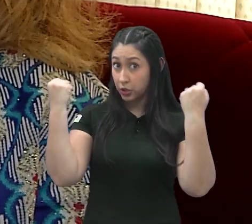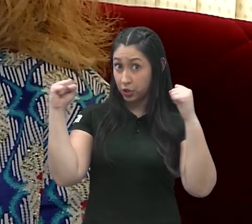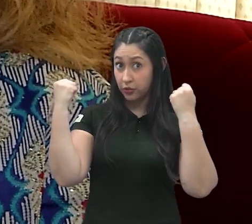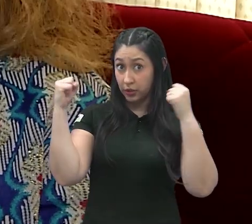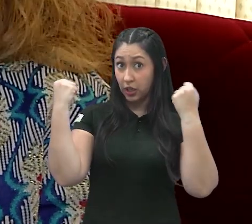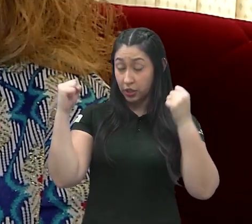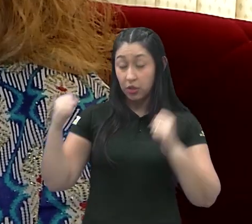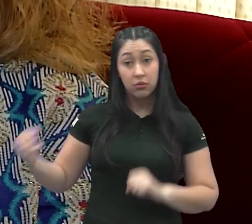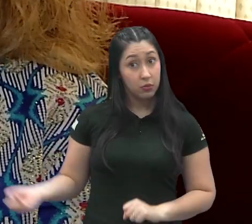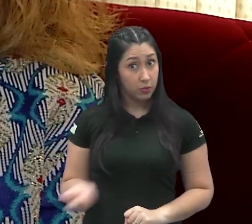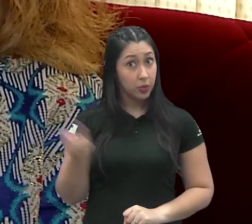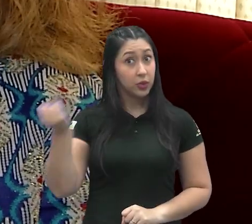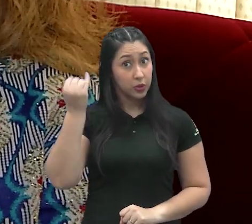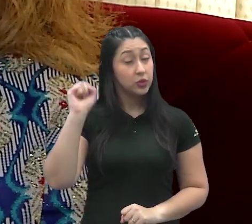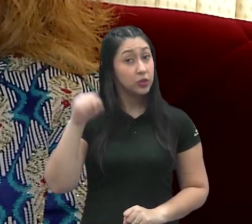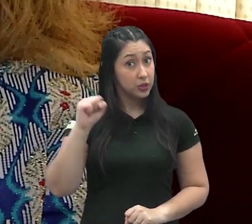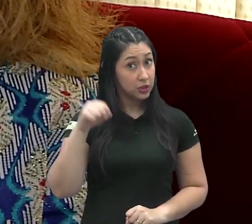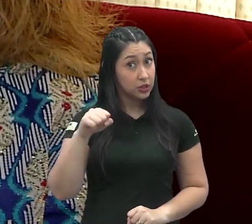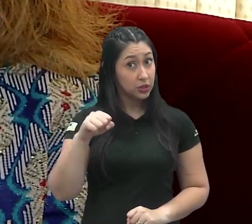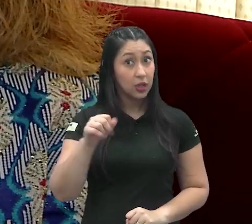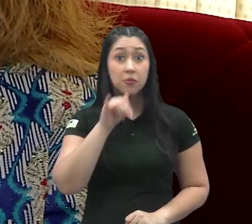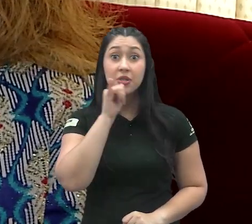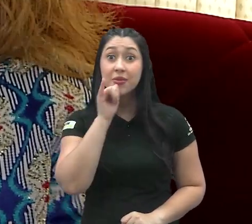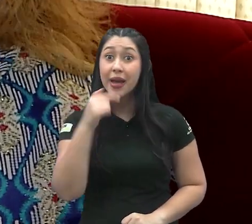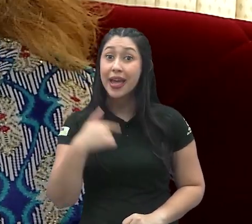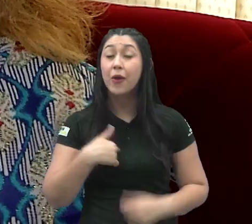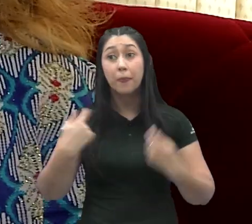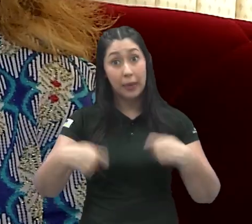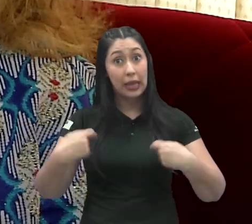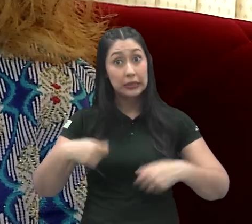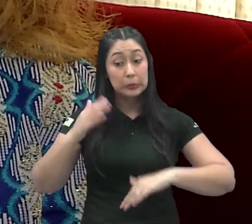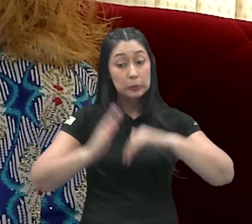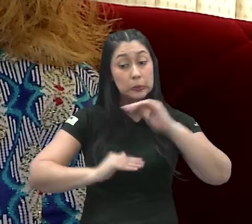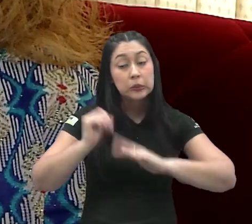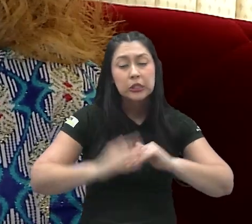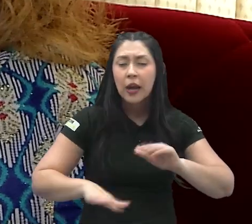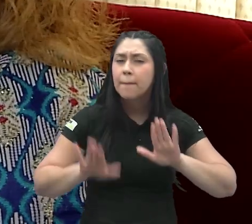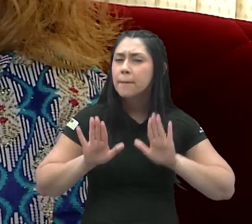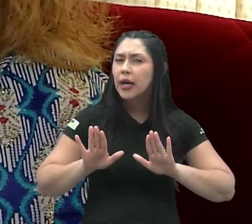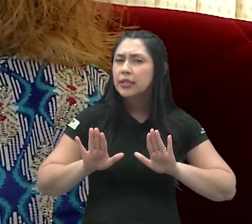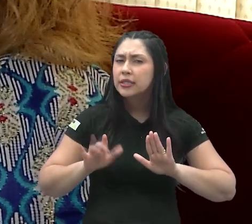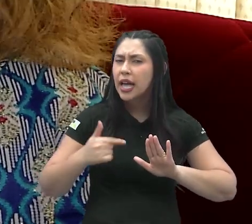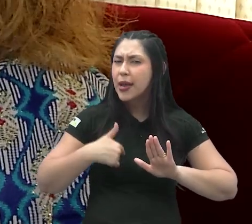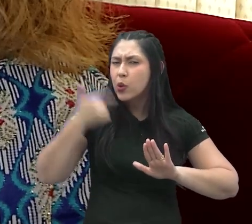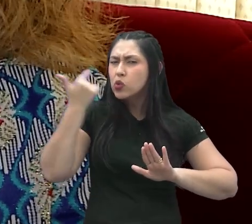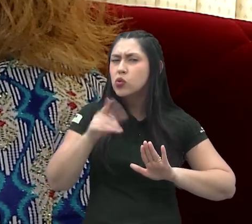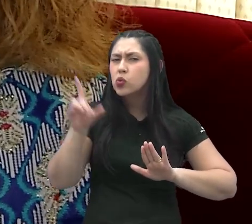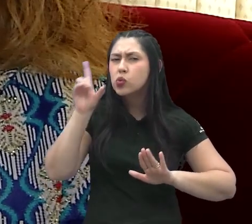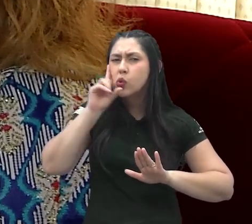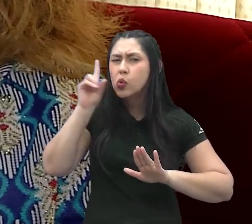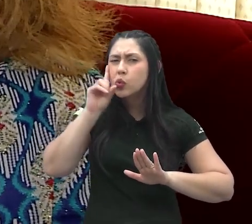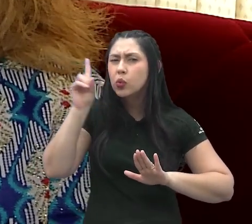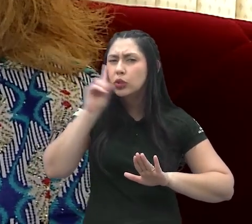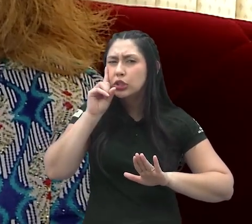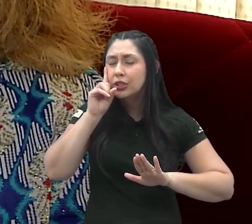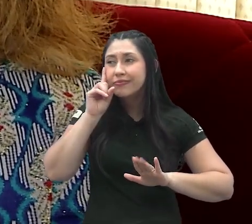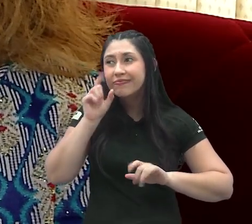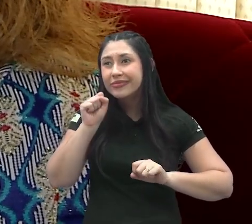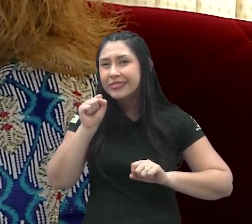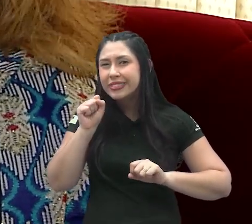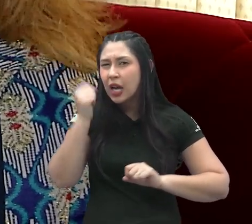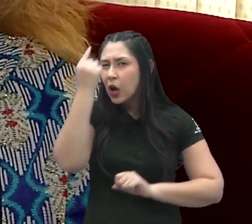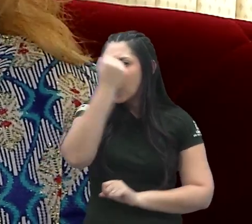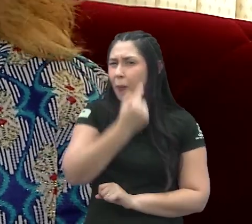importante, por exemplo, a atividade física, ela é importante. Eu, por exemplo, estou tendo que fazer. Tá, mas eu consigo fazer todos os